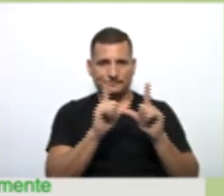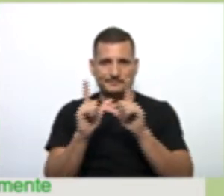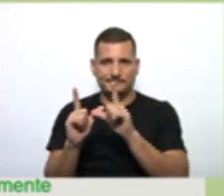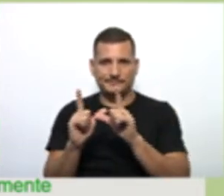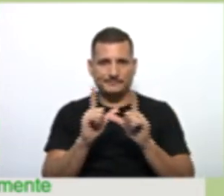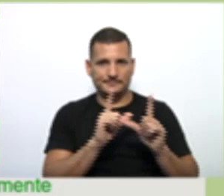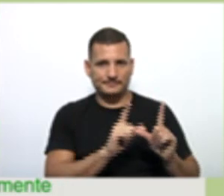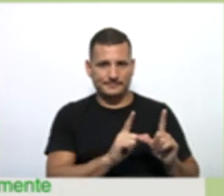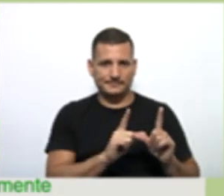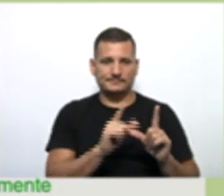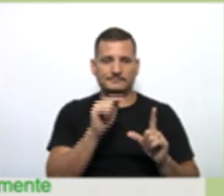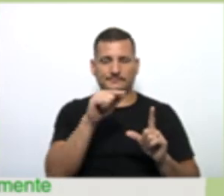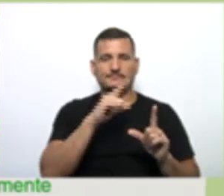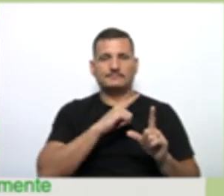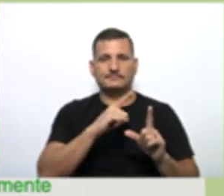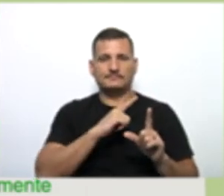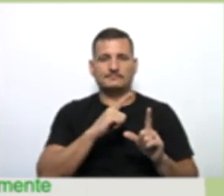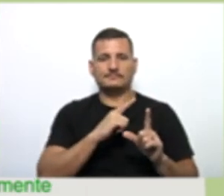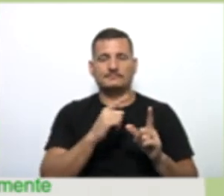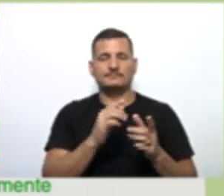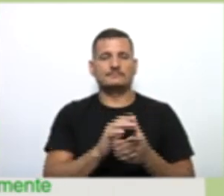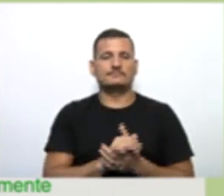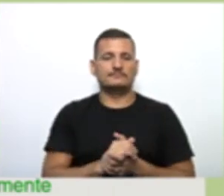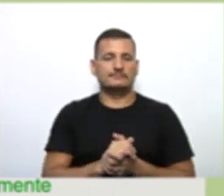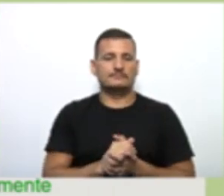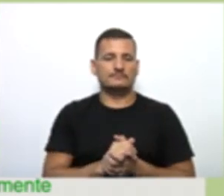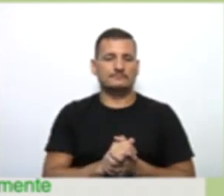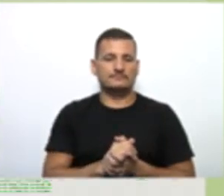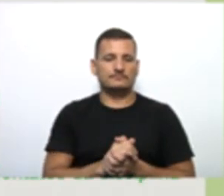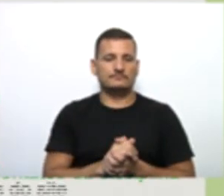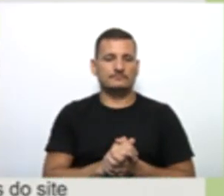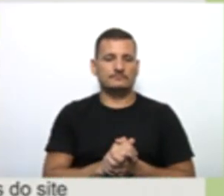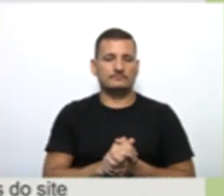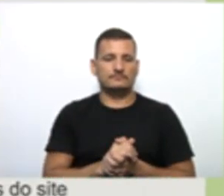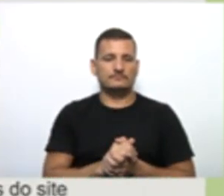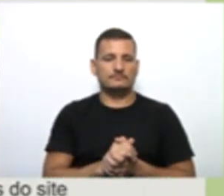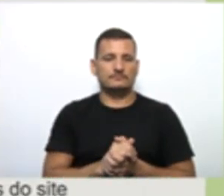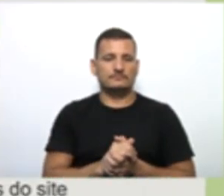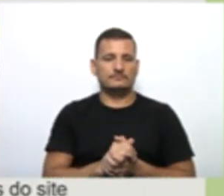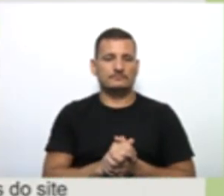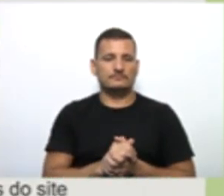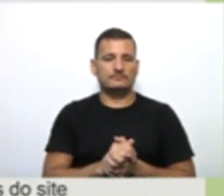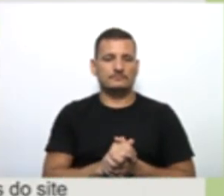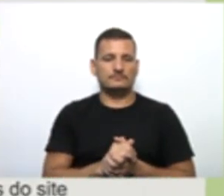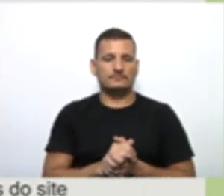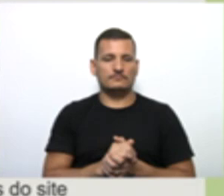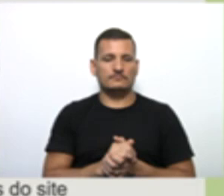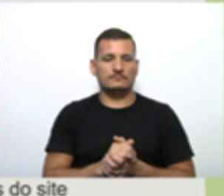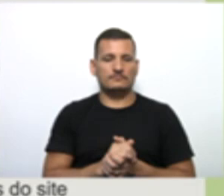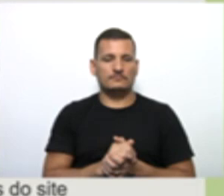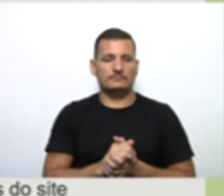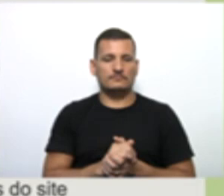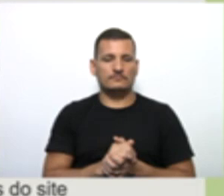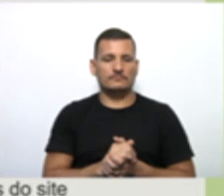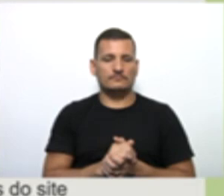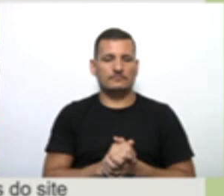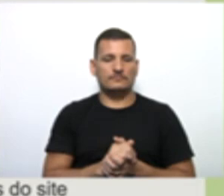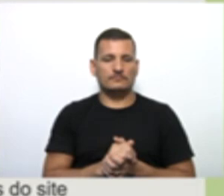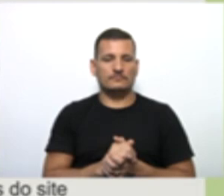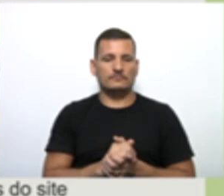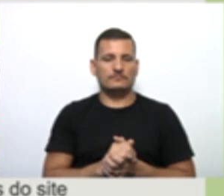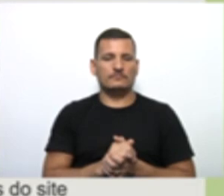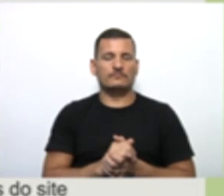está todas as dicas necessárias para construir o banner. Lá na página, então, o que você vai fazer? Olha, tem aqui, ó,